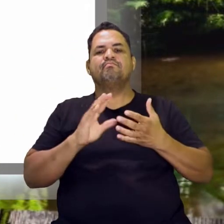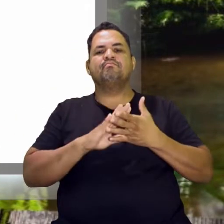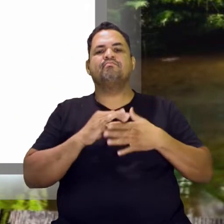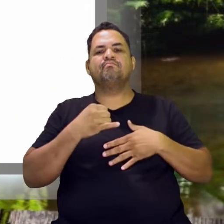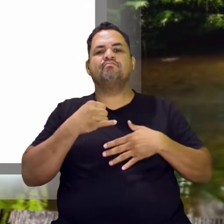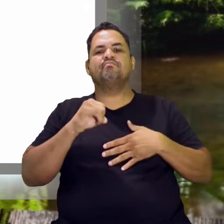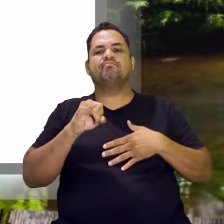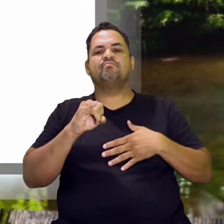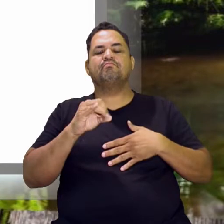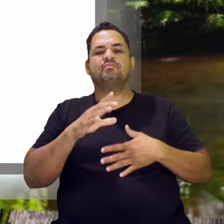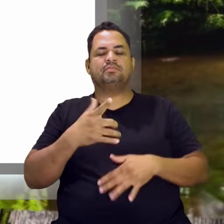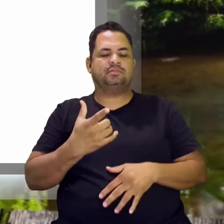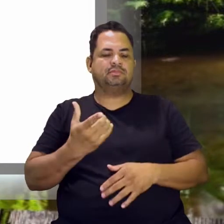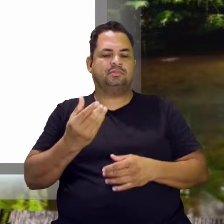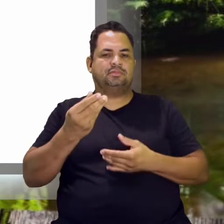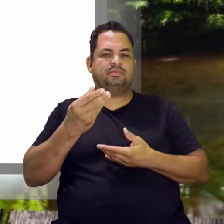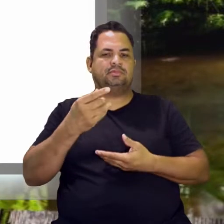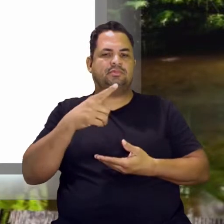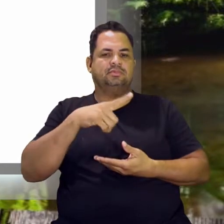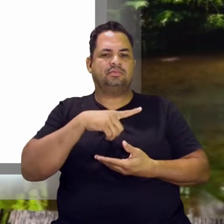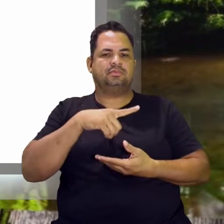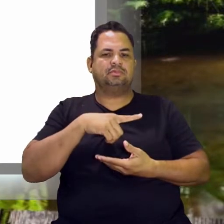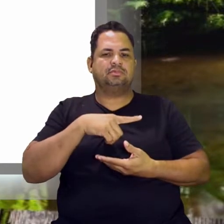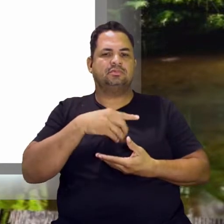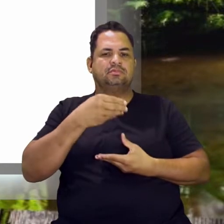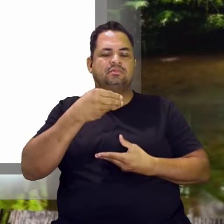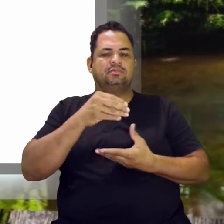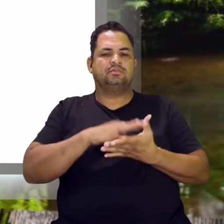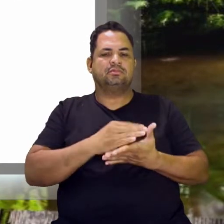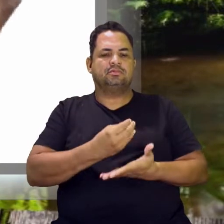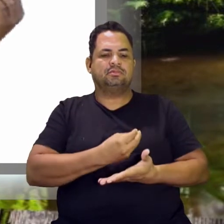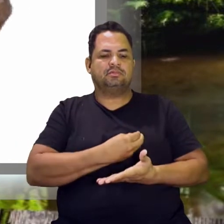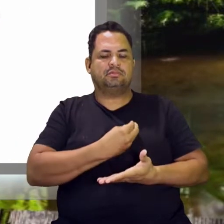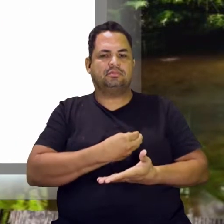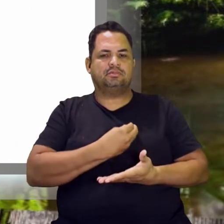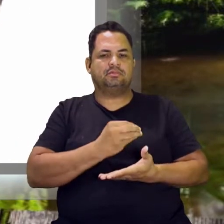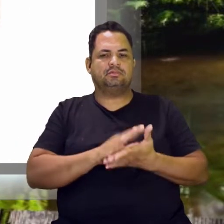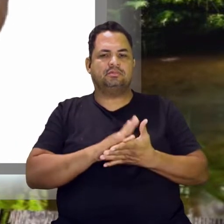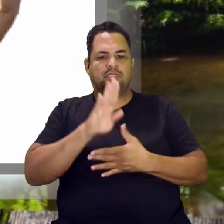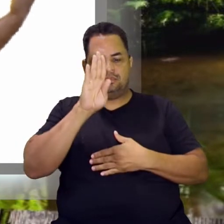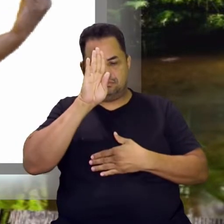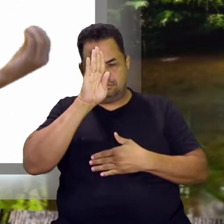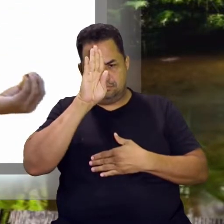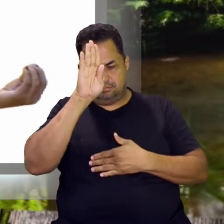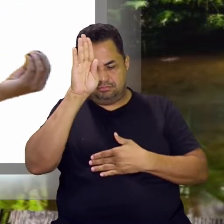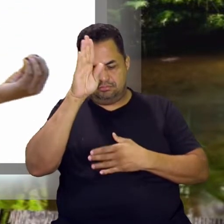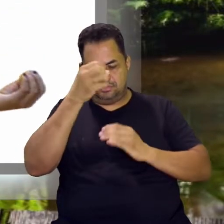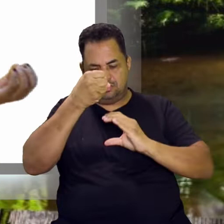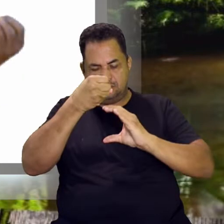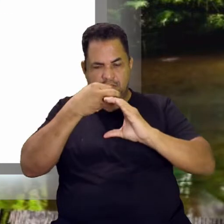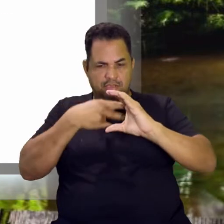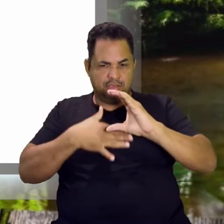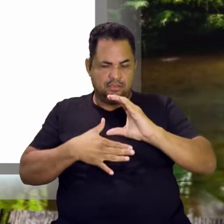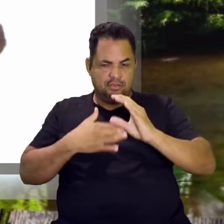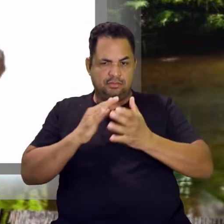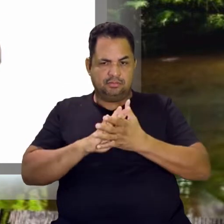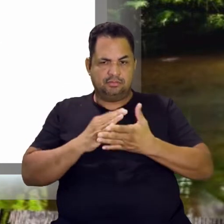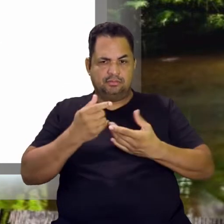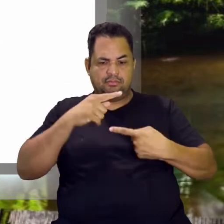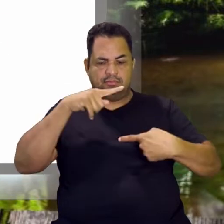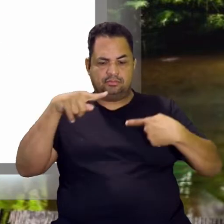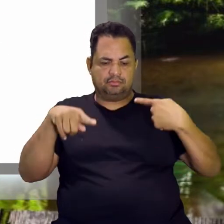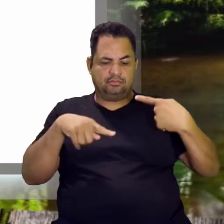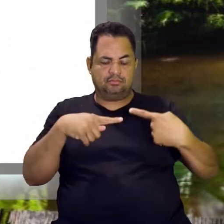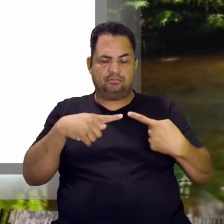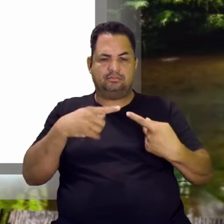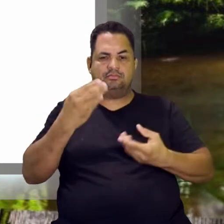eles estão presentes, eles têm uma razão, têm uma funcionalidade. Eu estou falando